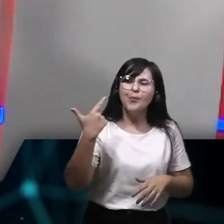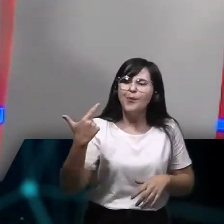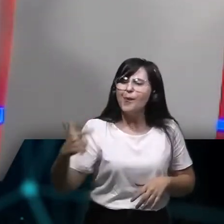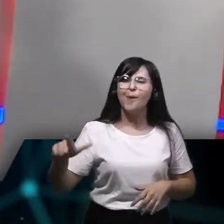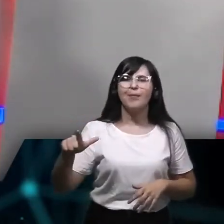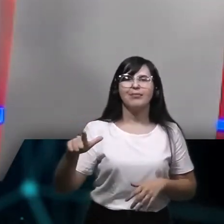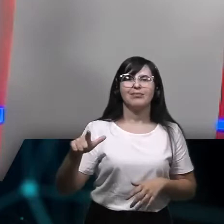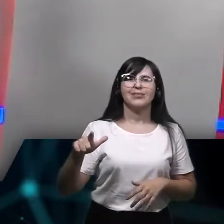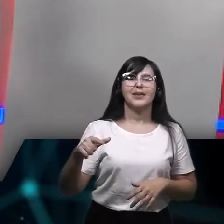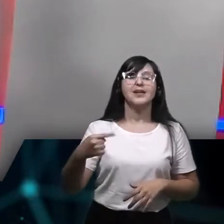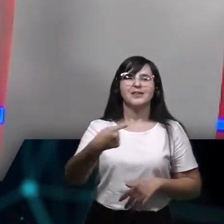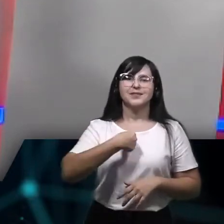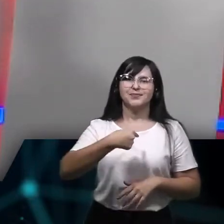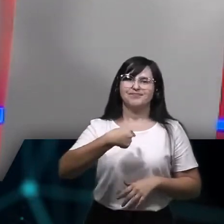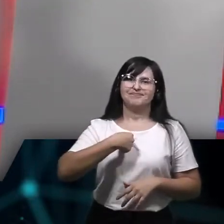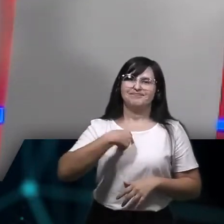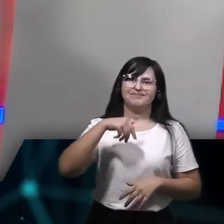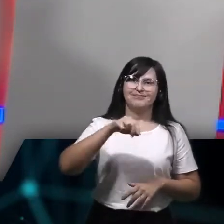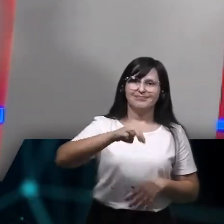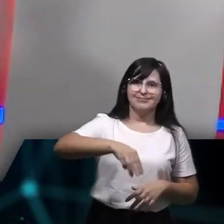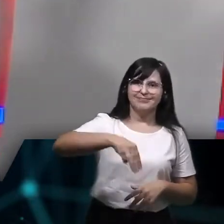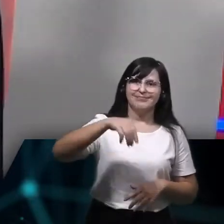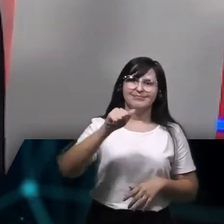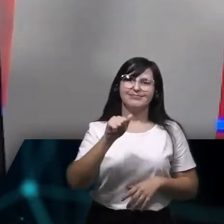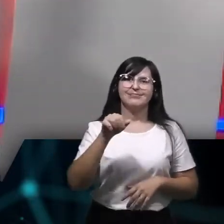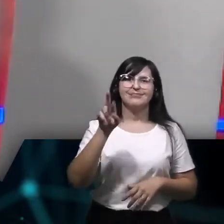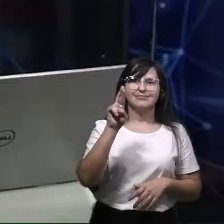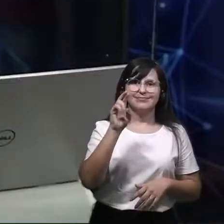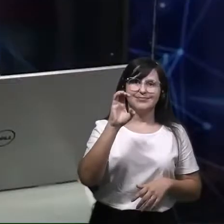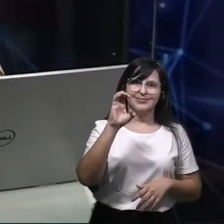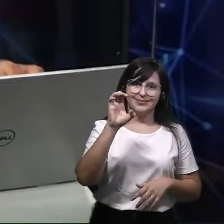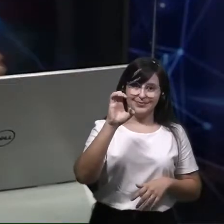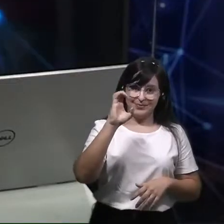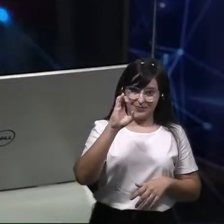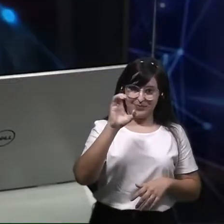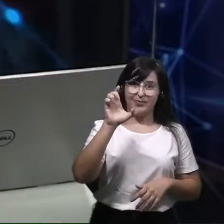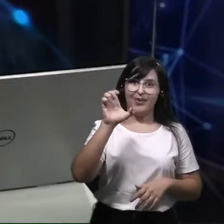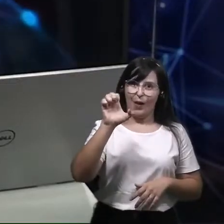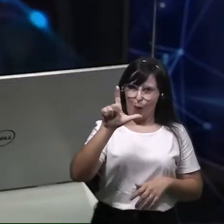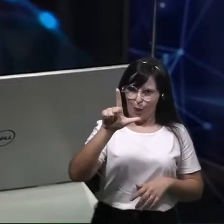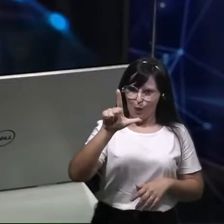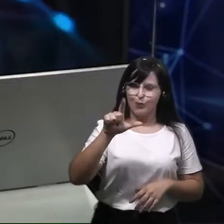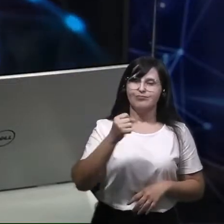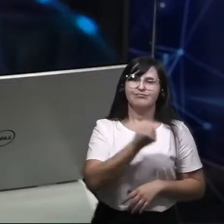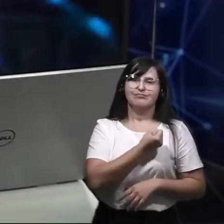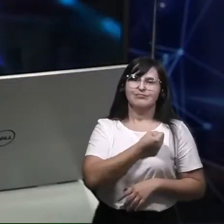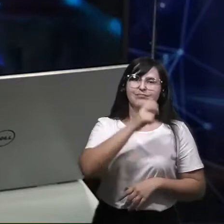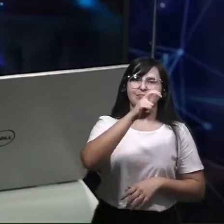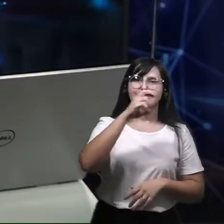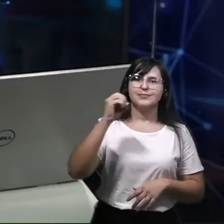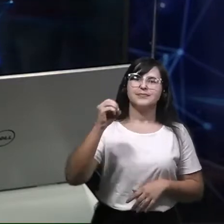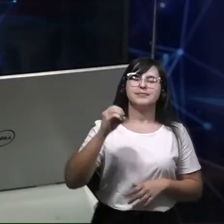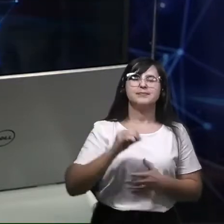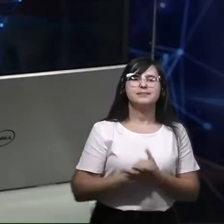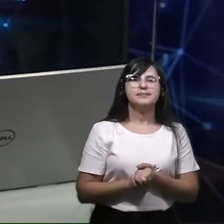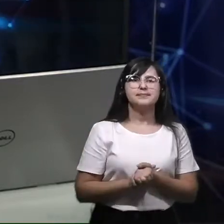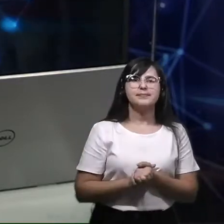possível. E ela se chama Maciel do Nascimento 50. Ok, considerações